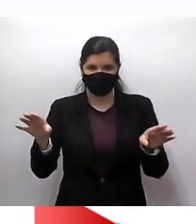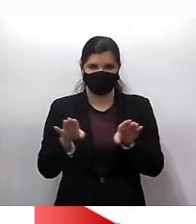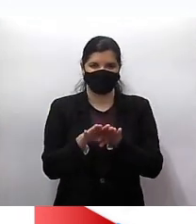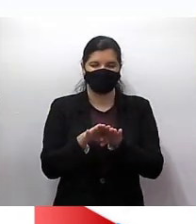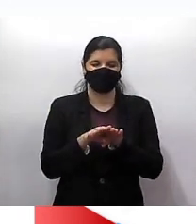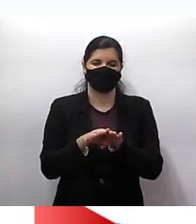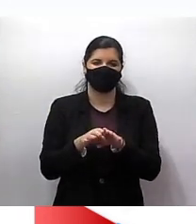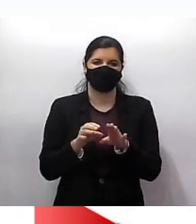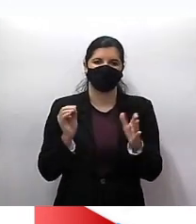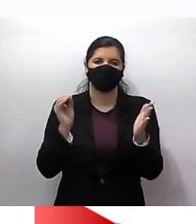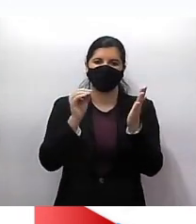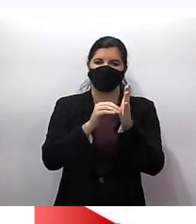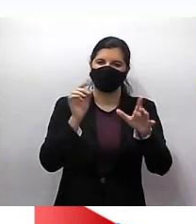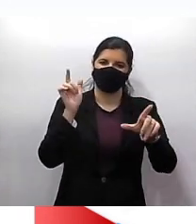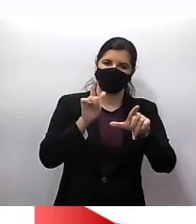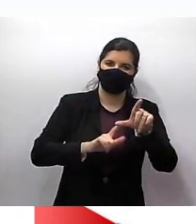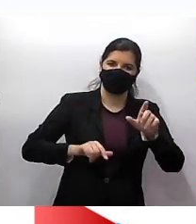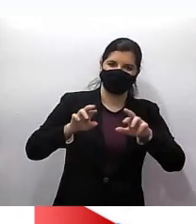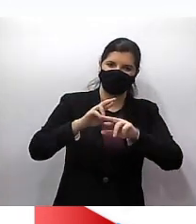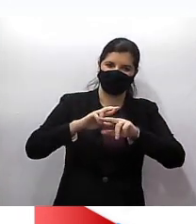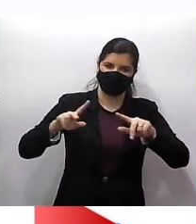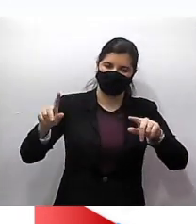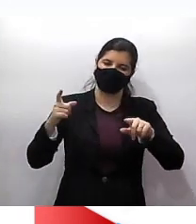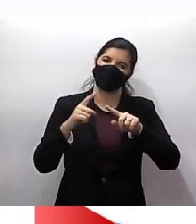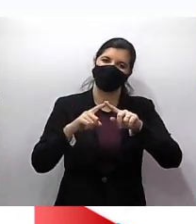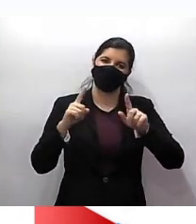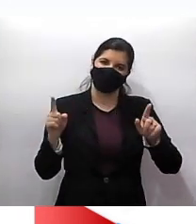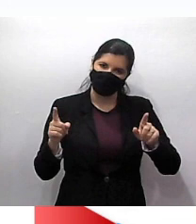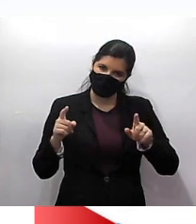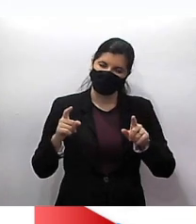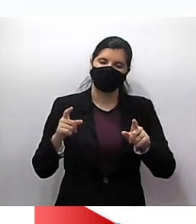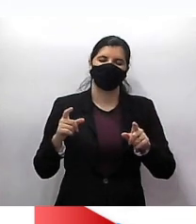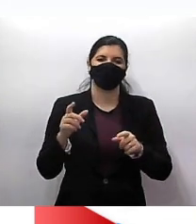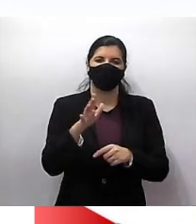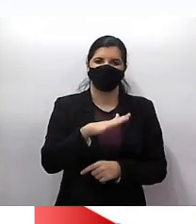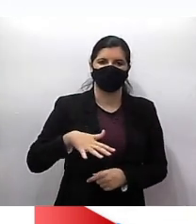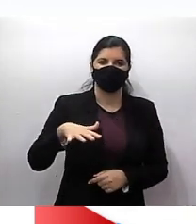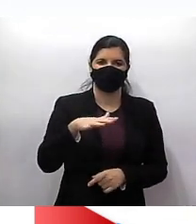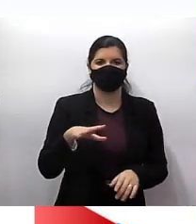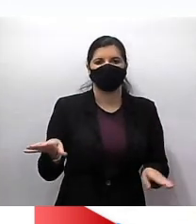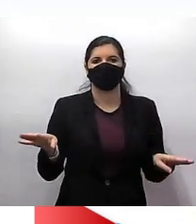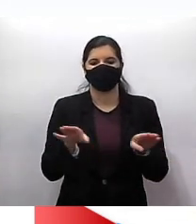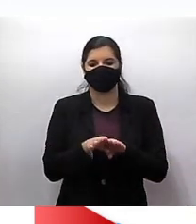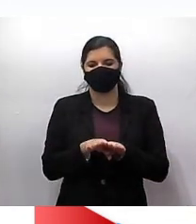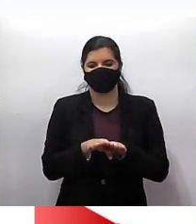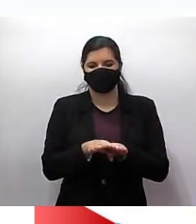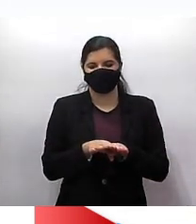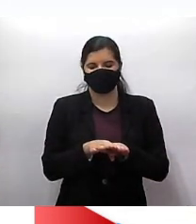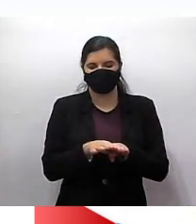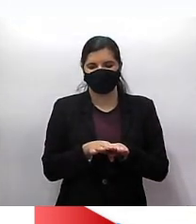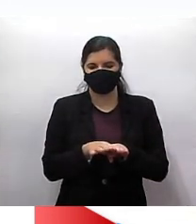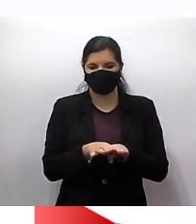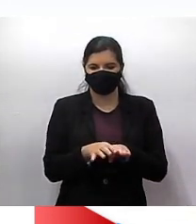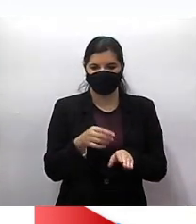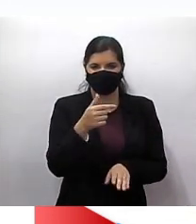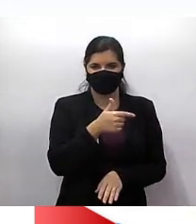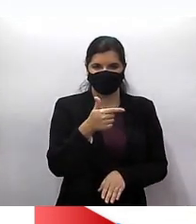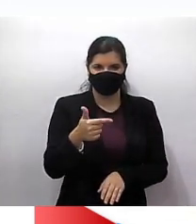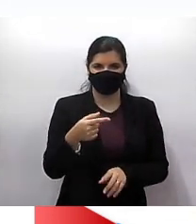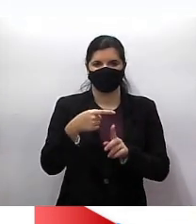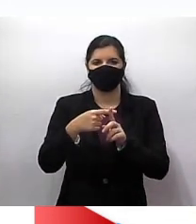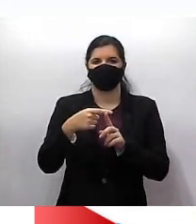gente coloca letras diferentes aí, mas para o retângulo, essas medidas são iguais, tá bom? Então, eu tenho 22